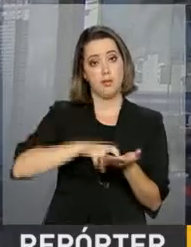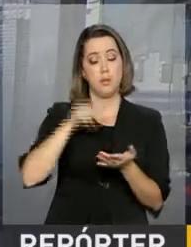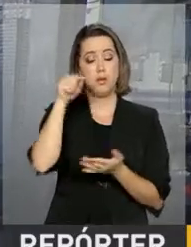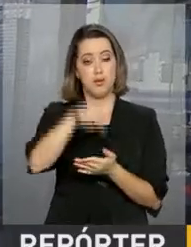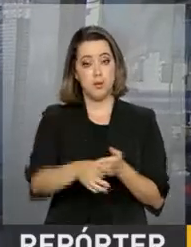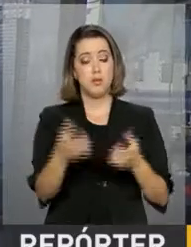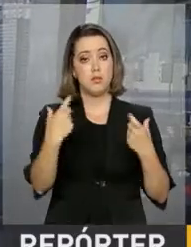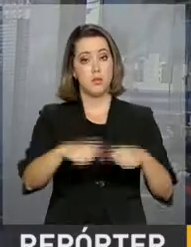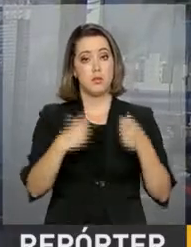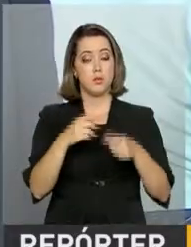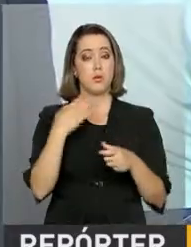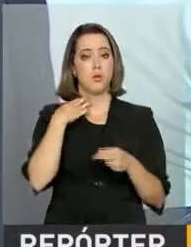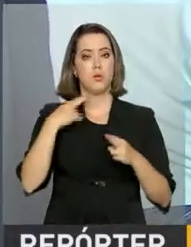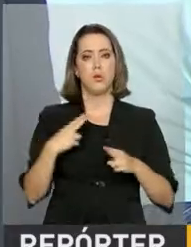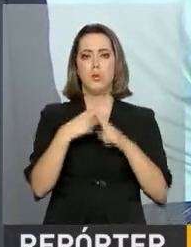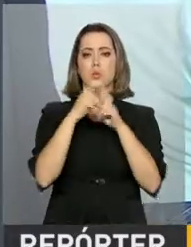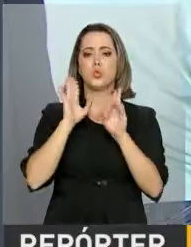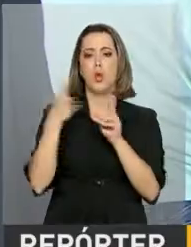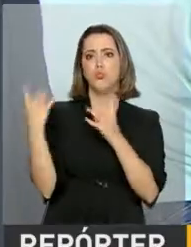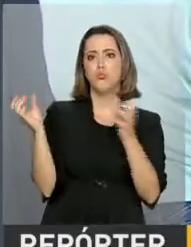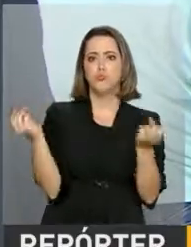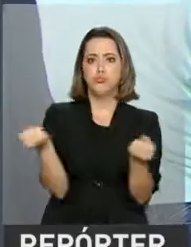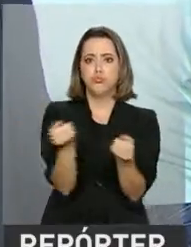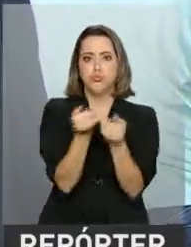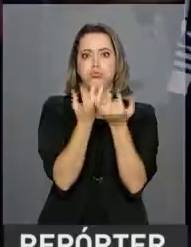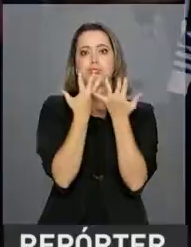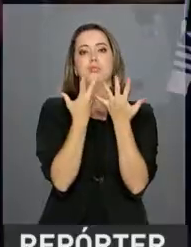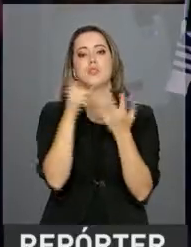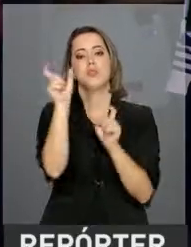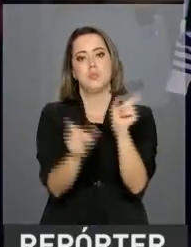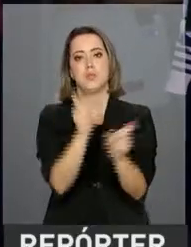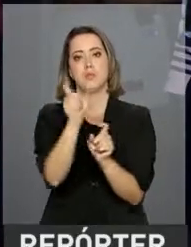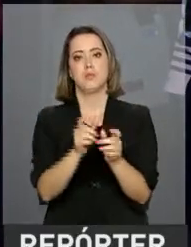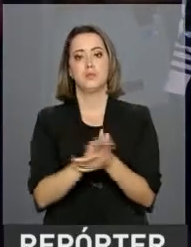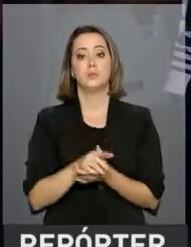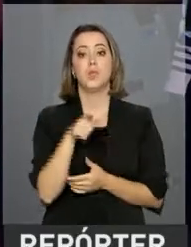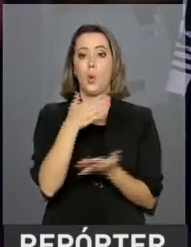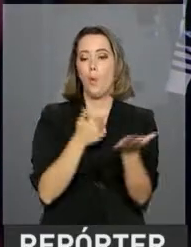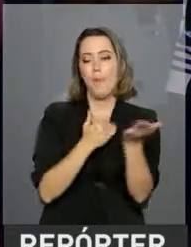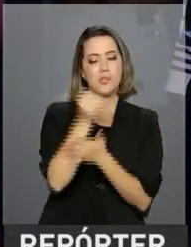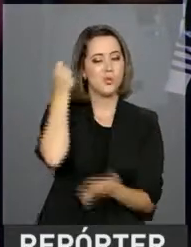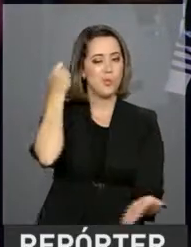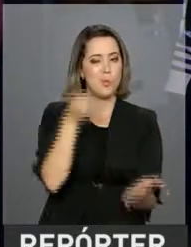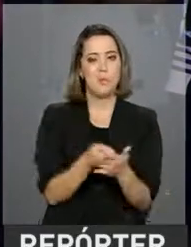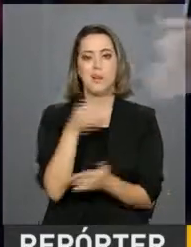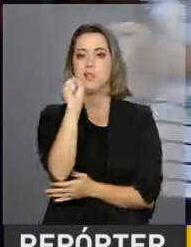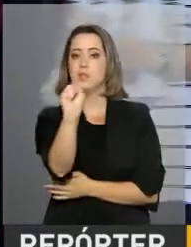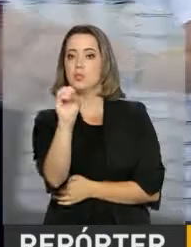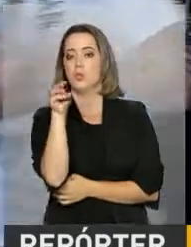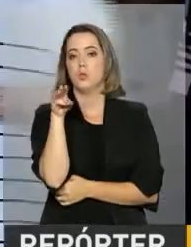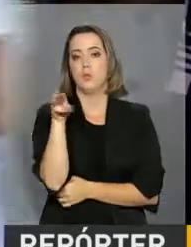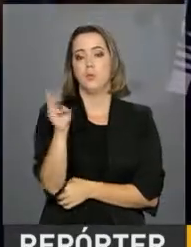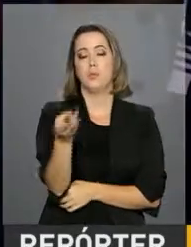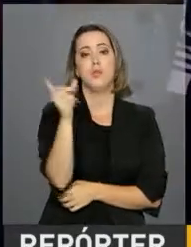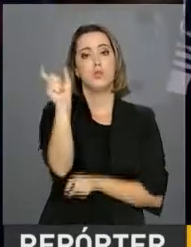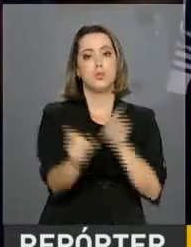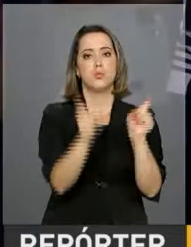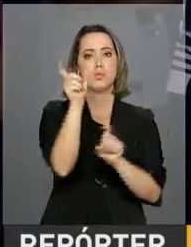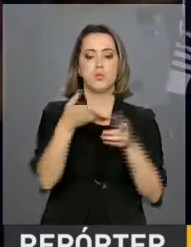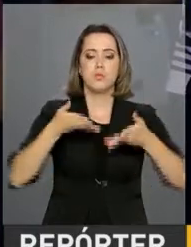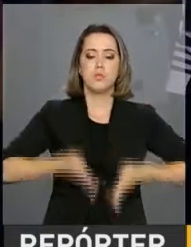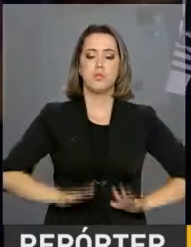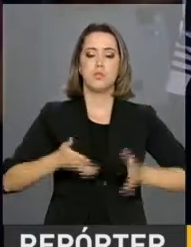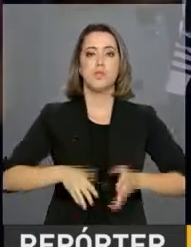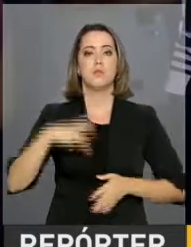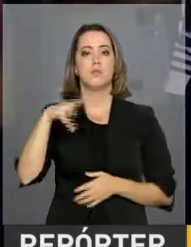agência da caixa econômica em brasília já estava assim lotada é que começou o pagamento para quase 8 milhões de trabalhadores nascidos nos meses